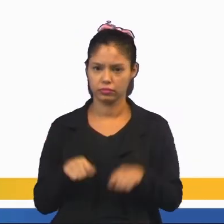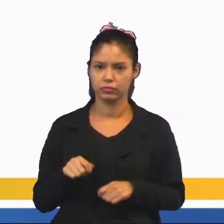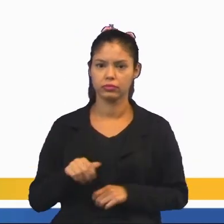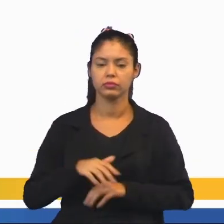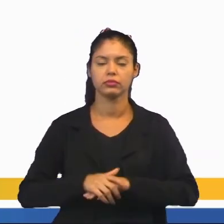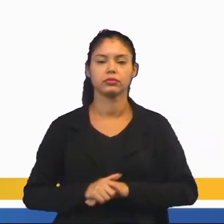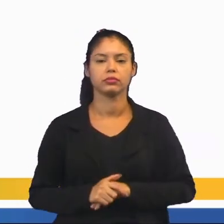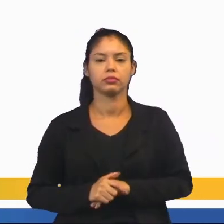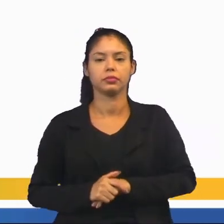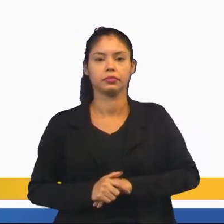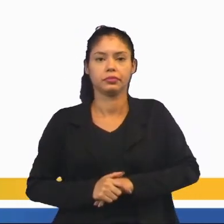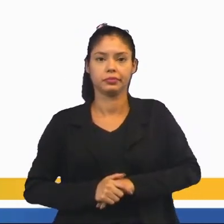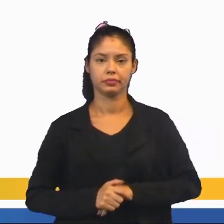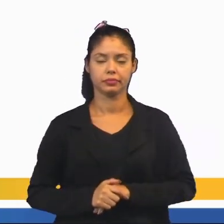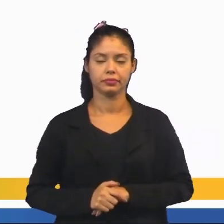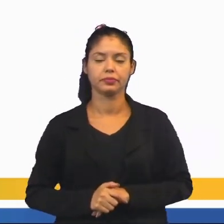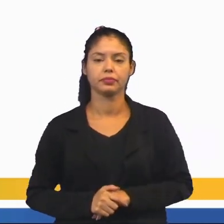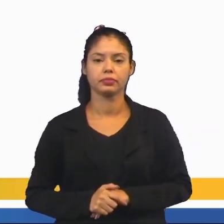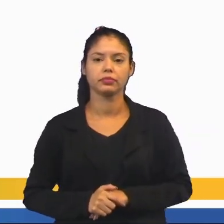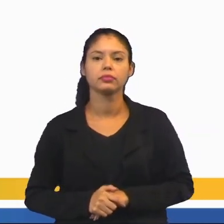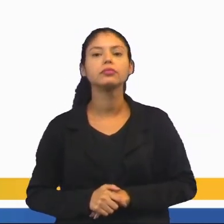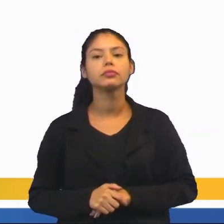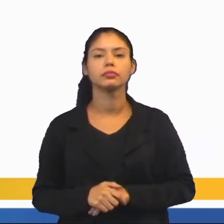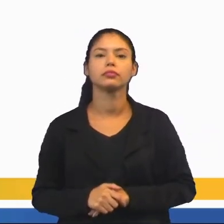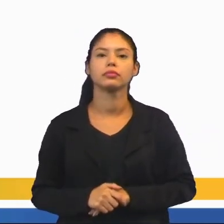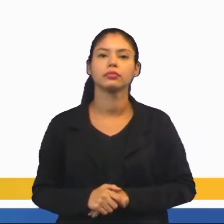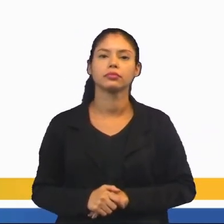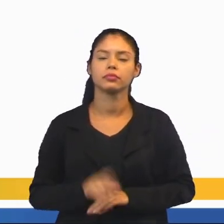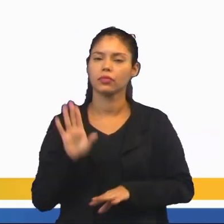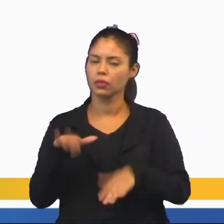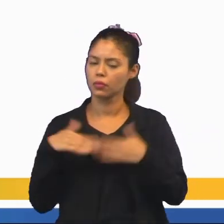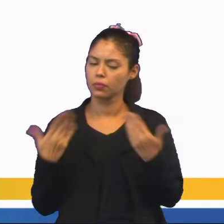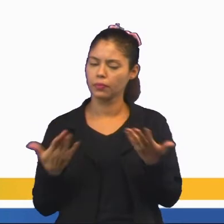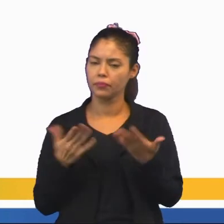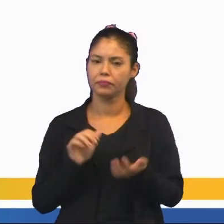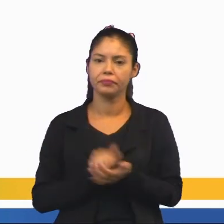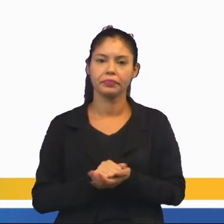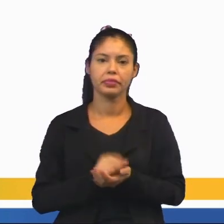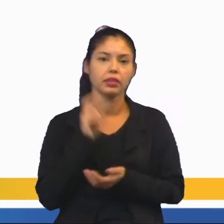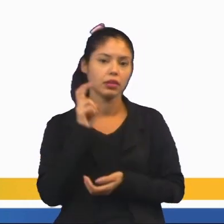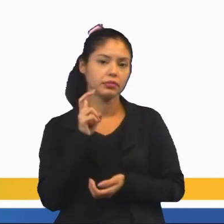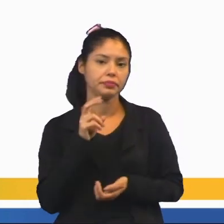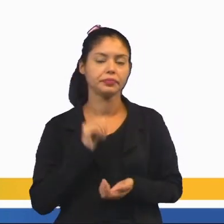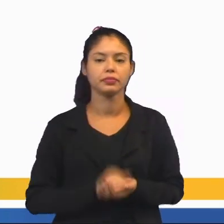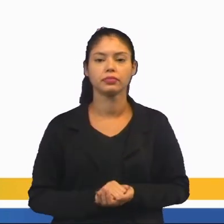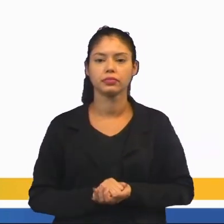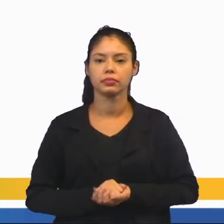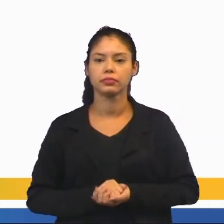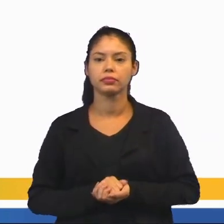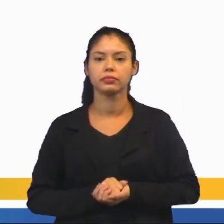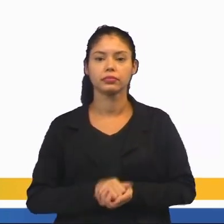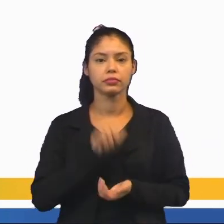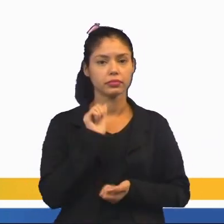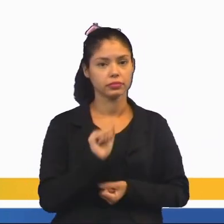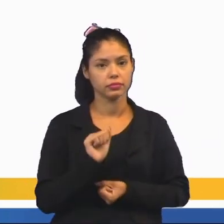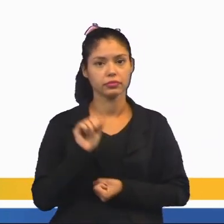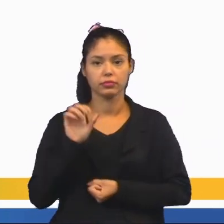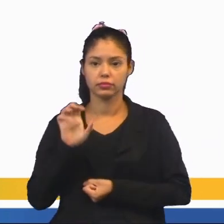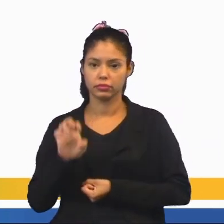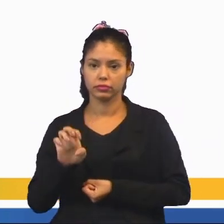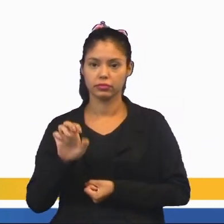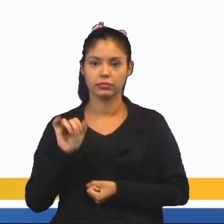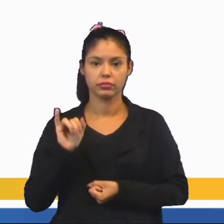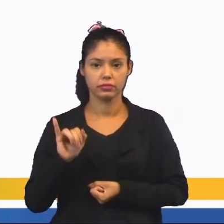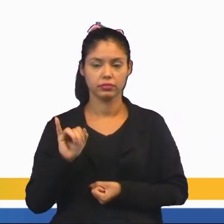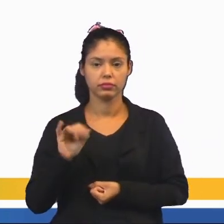5 possibilidades, né? Quais são as formas do espaço amostral? São 5 possibilidades, porque as vogais são